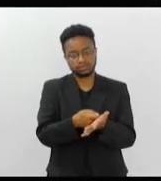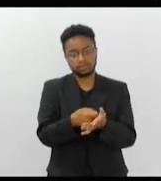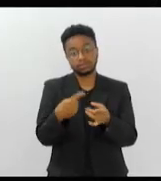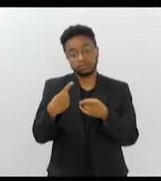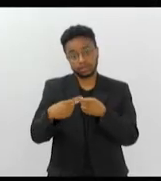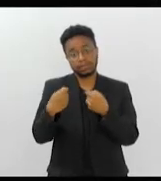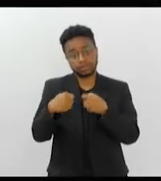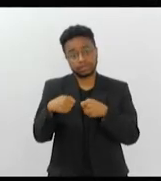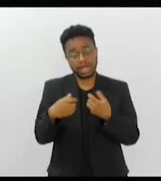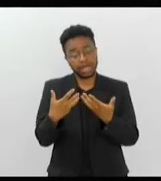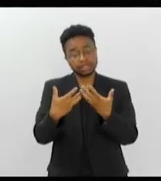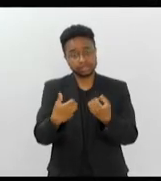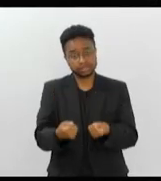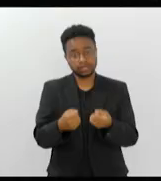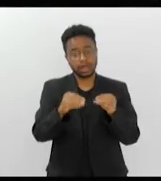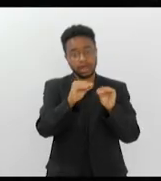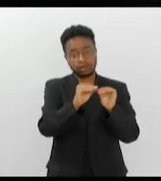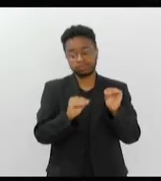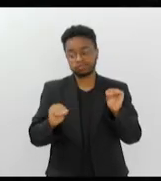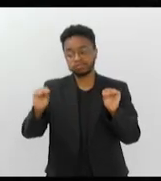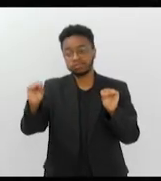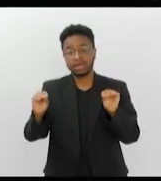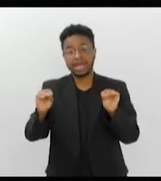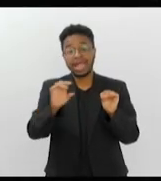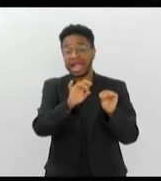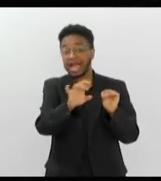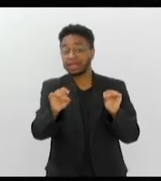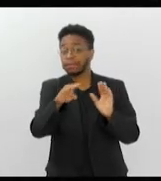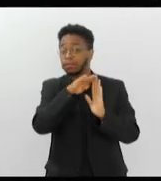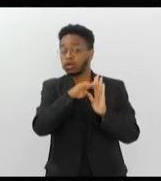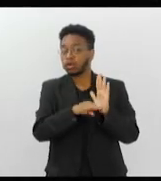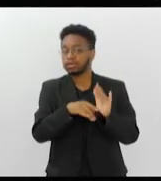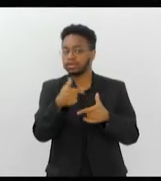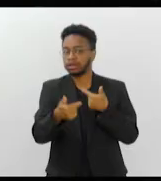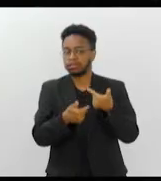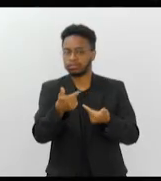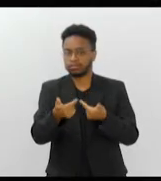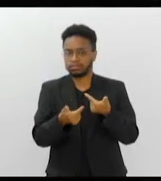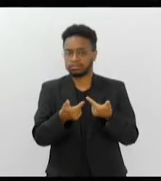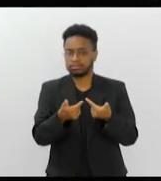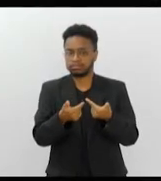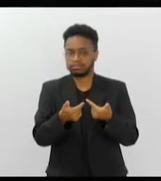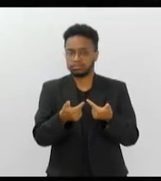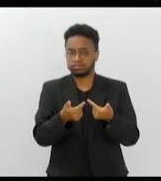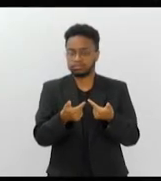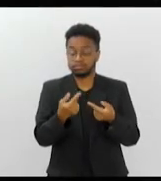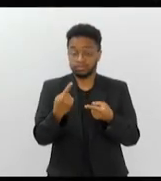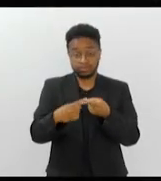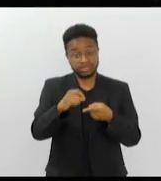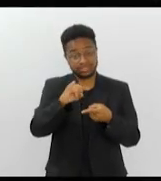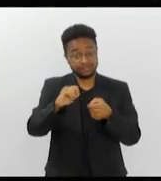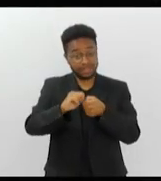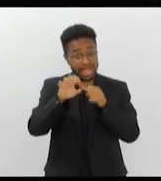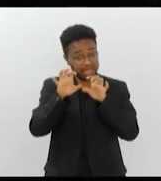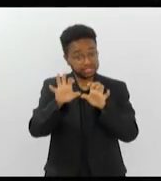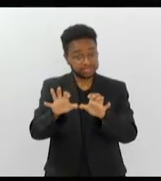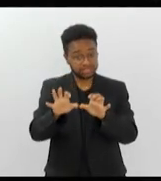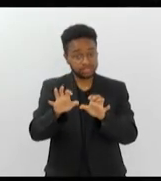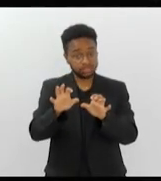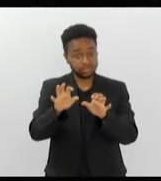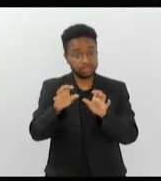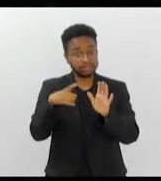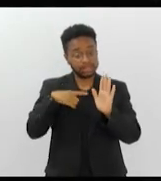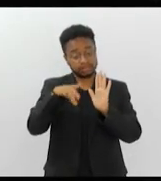um remanejamento por programa de trabalho. Porque aí, tudo que vai ser executado está